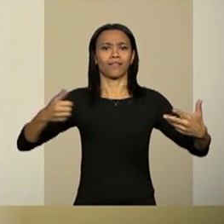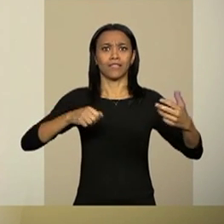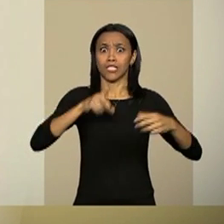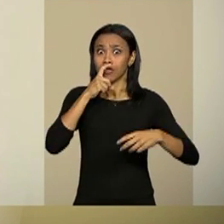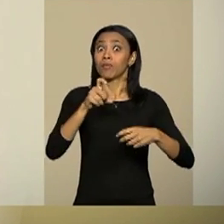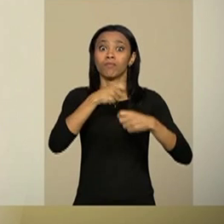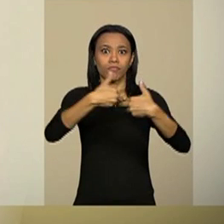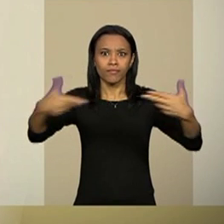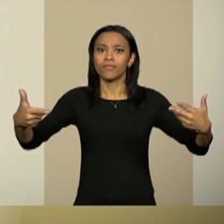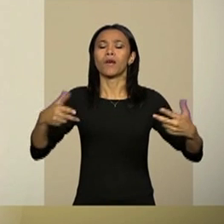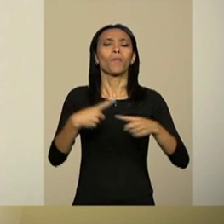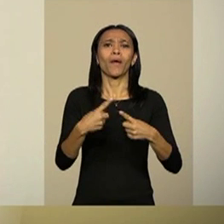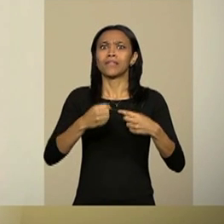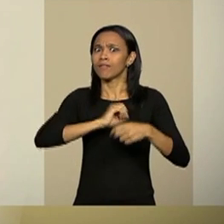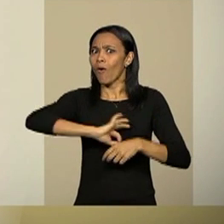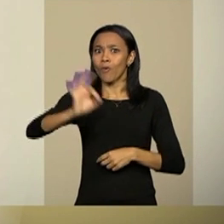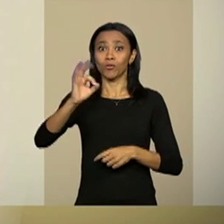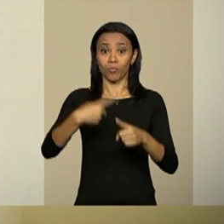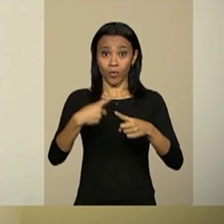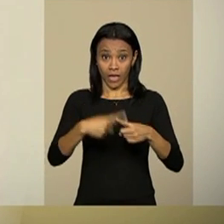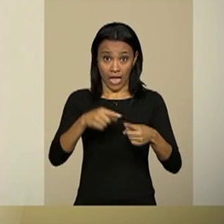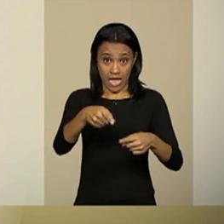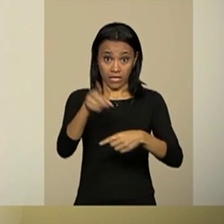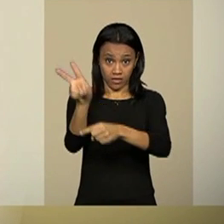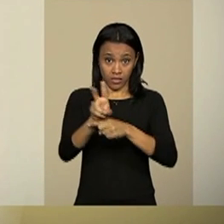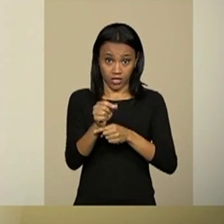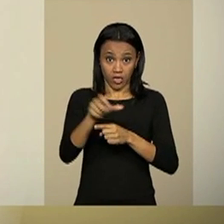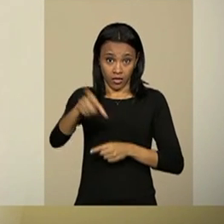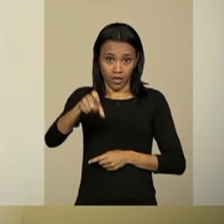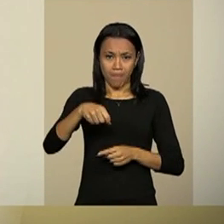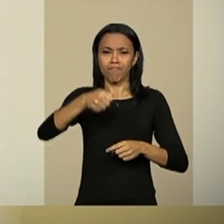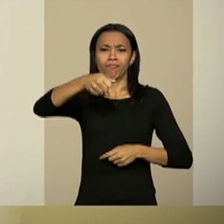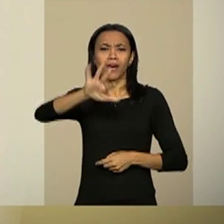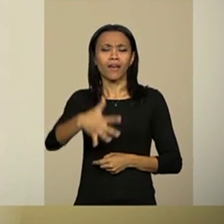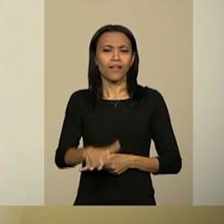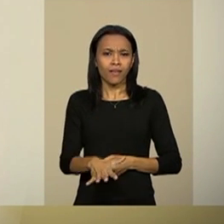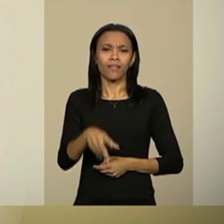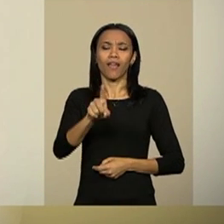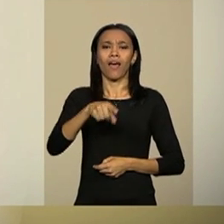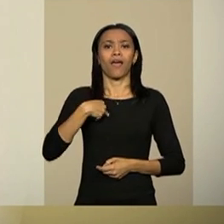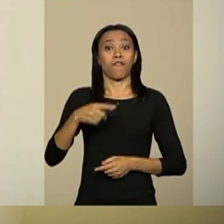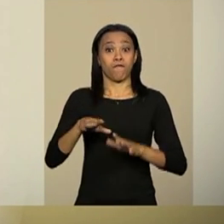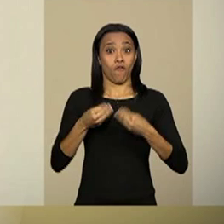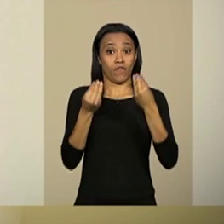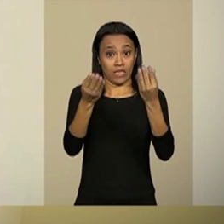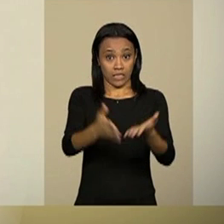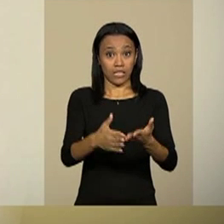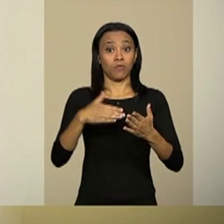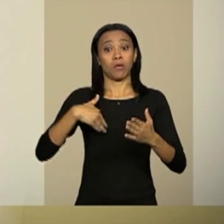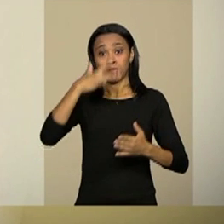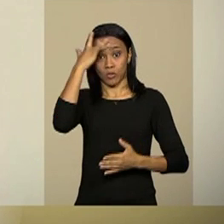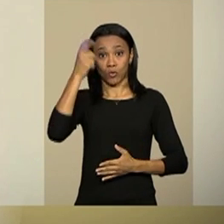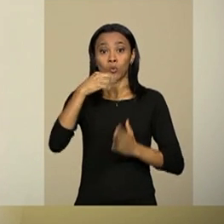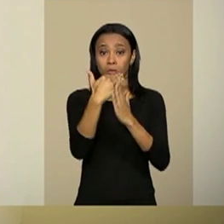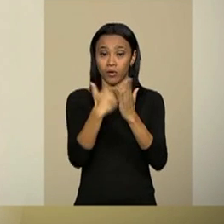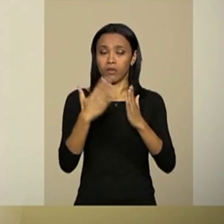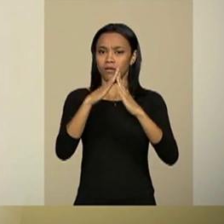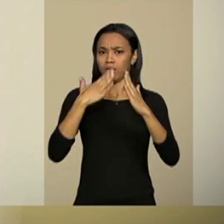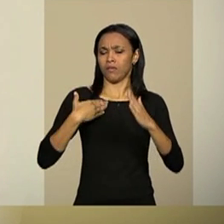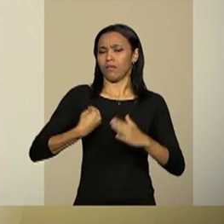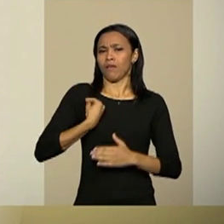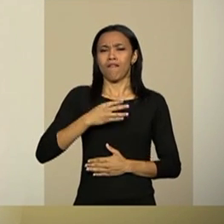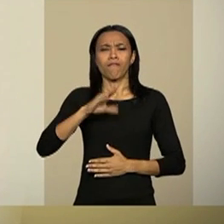luciano porque esse financiamento barato que está sendo oferecido para o pessoal da minha casa minha vida vai